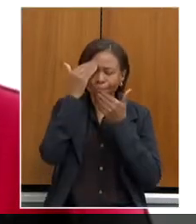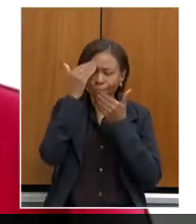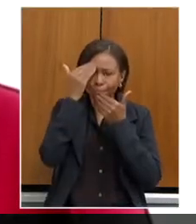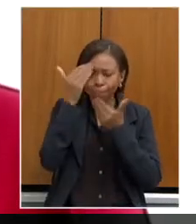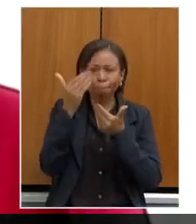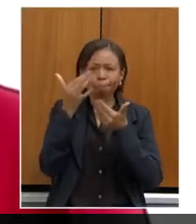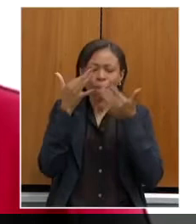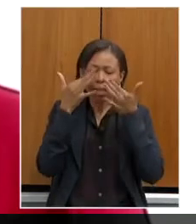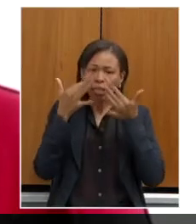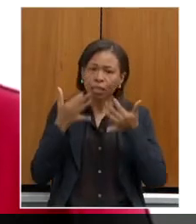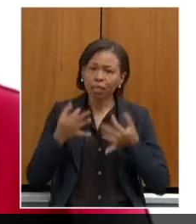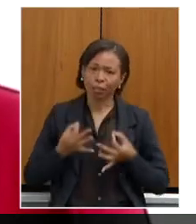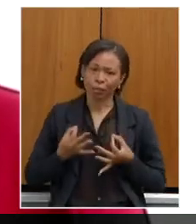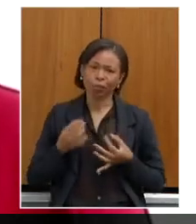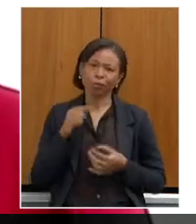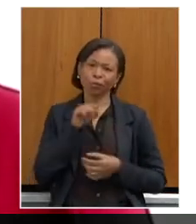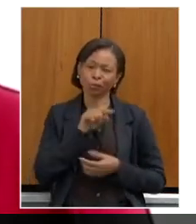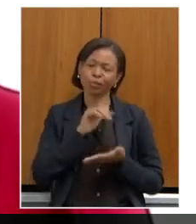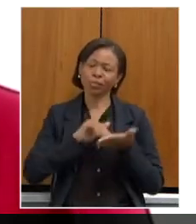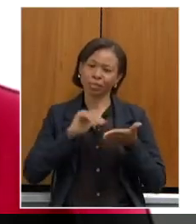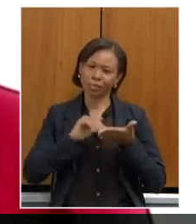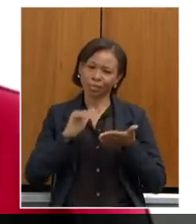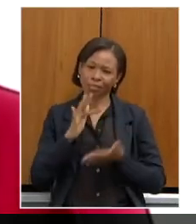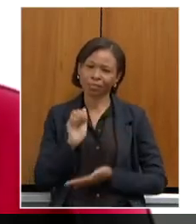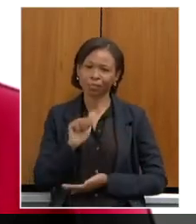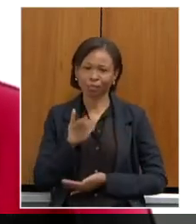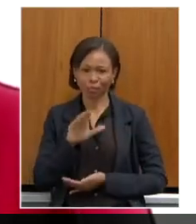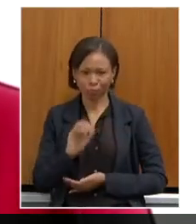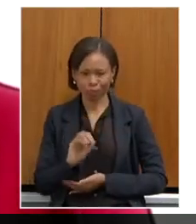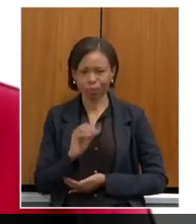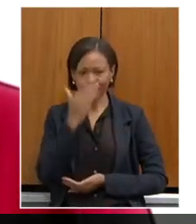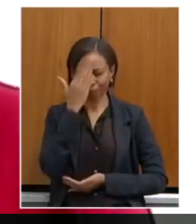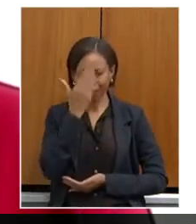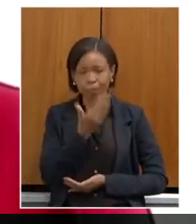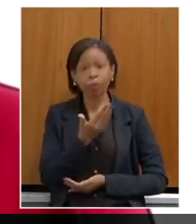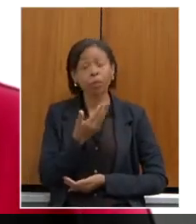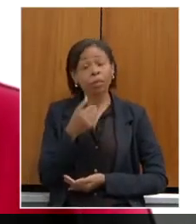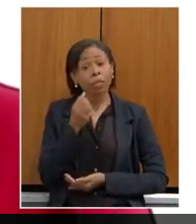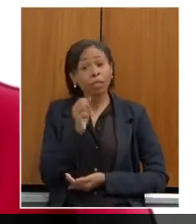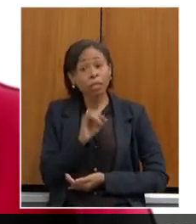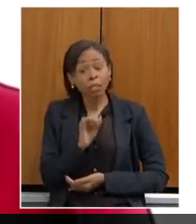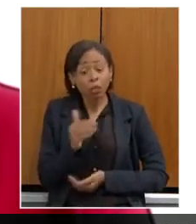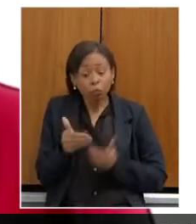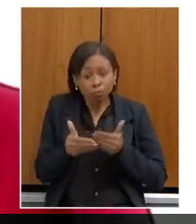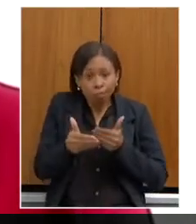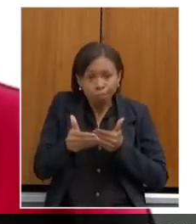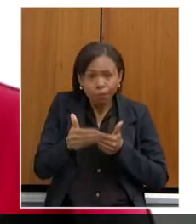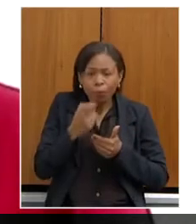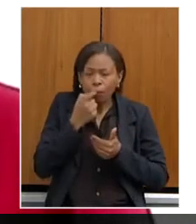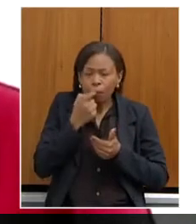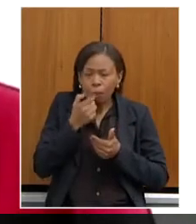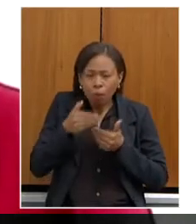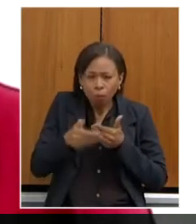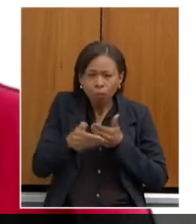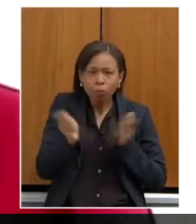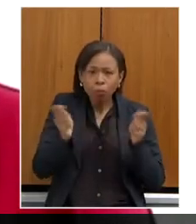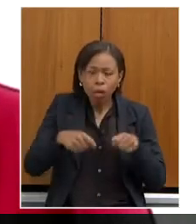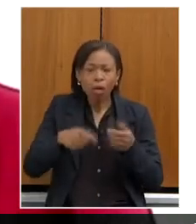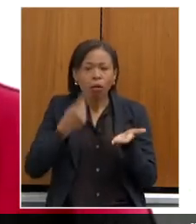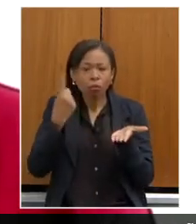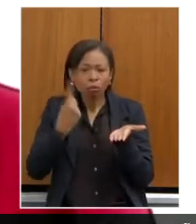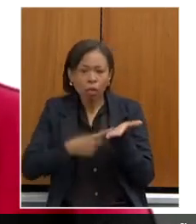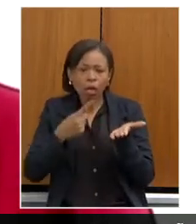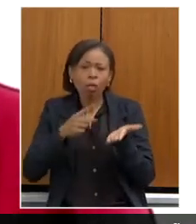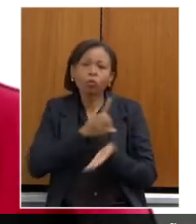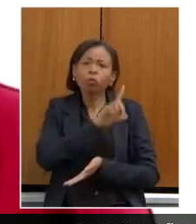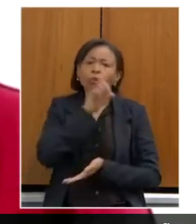do secretário né doutor Fábio e assim que ele puder disponibilizar uma data e agenda para que a